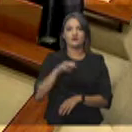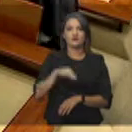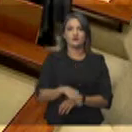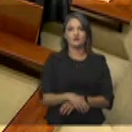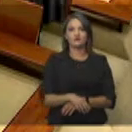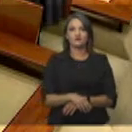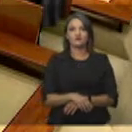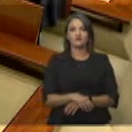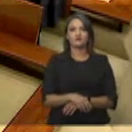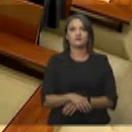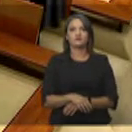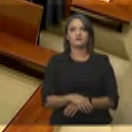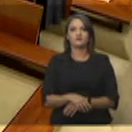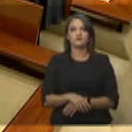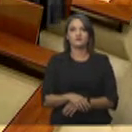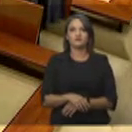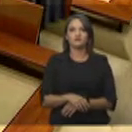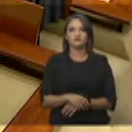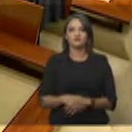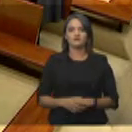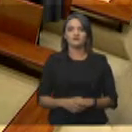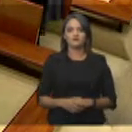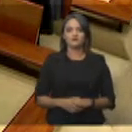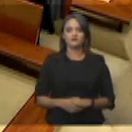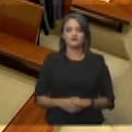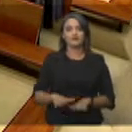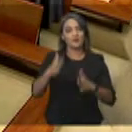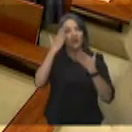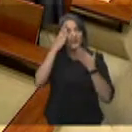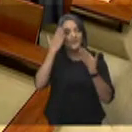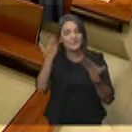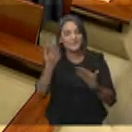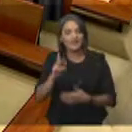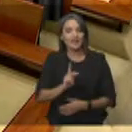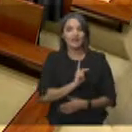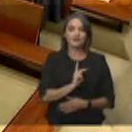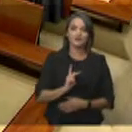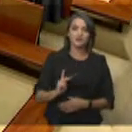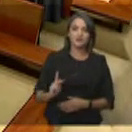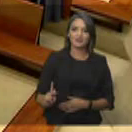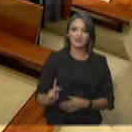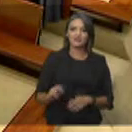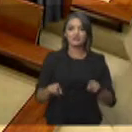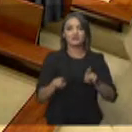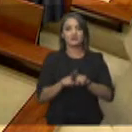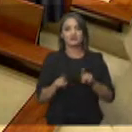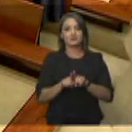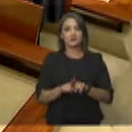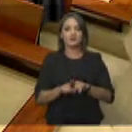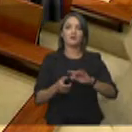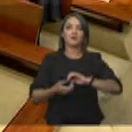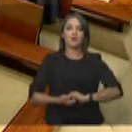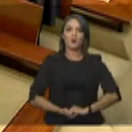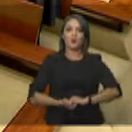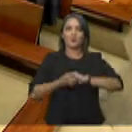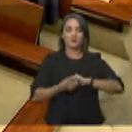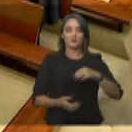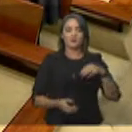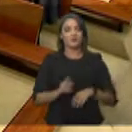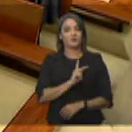minutos. Muito obrigado, presidente. Eu lhe saúdo, presidente ministro Luiz